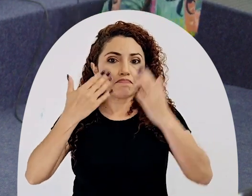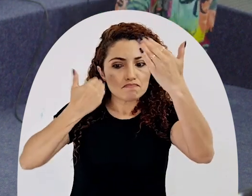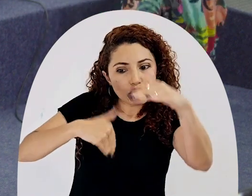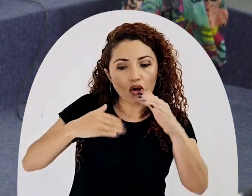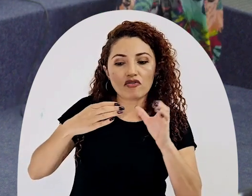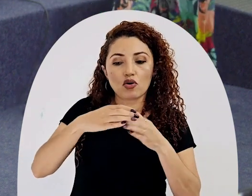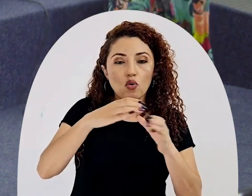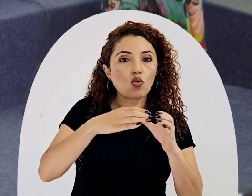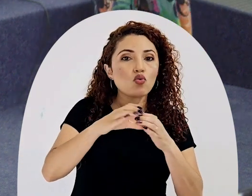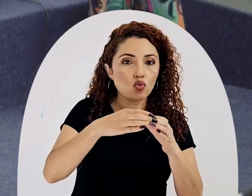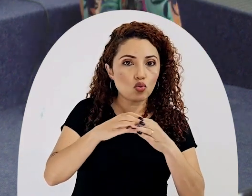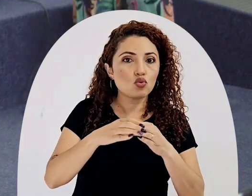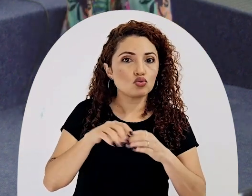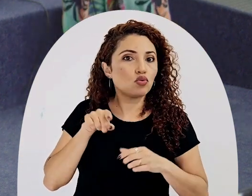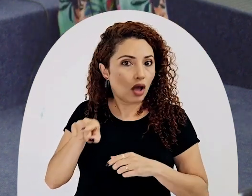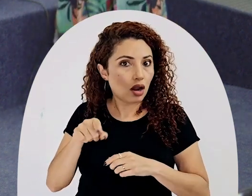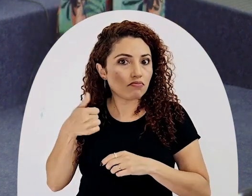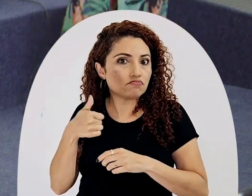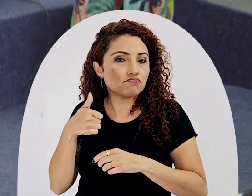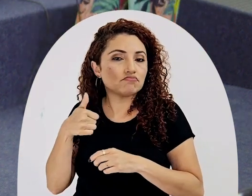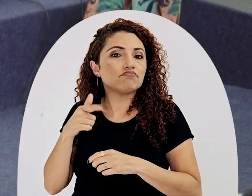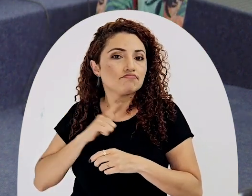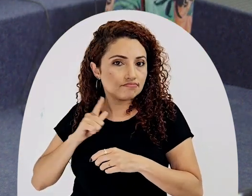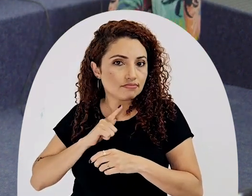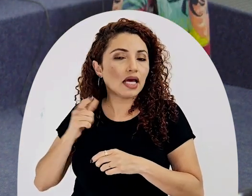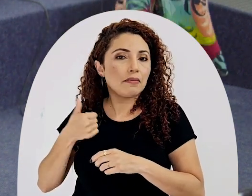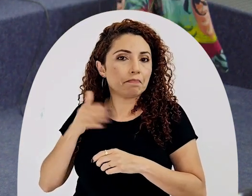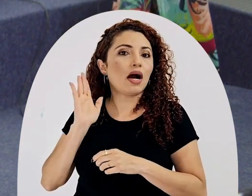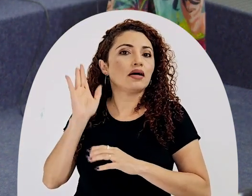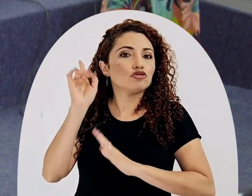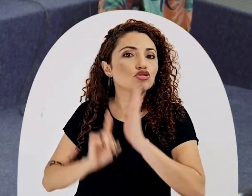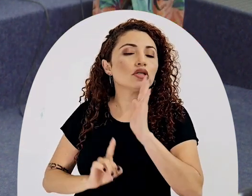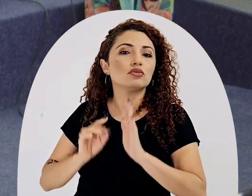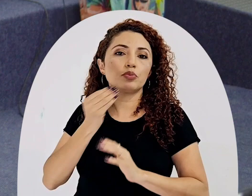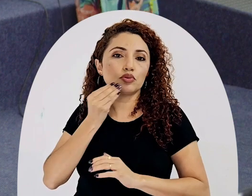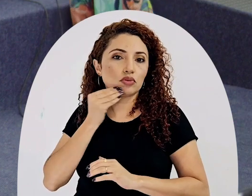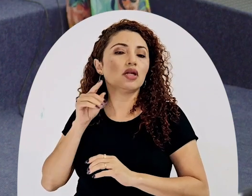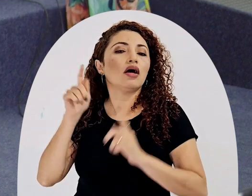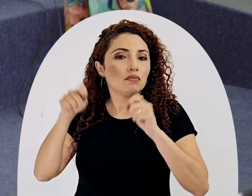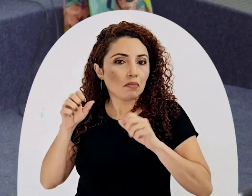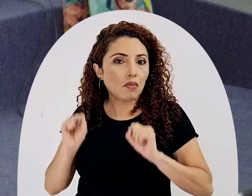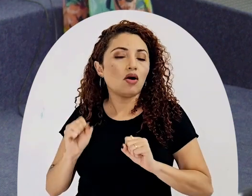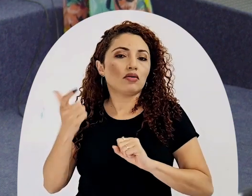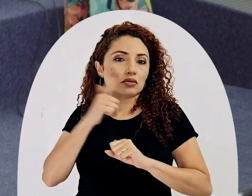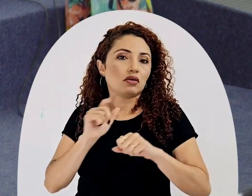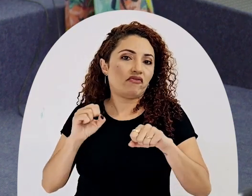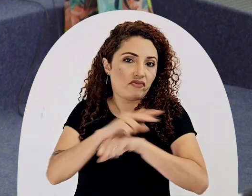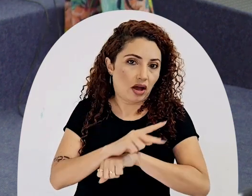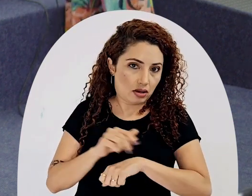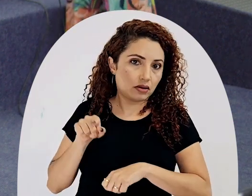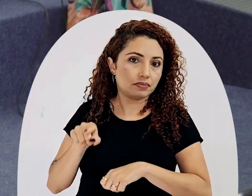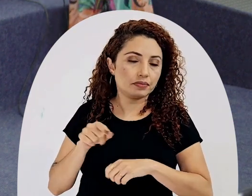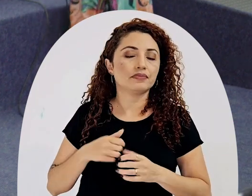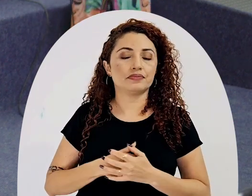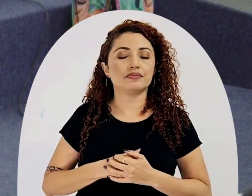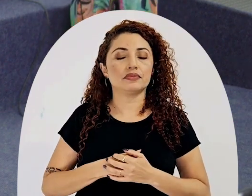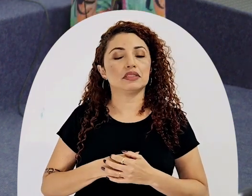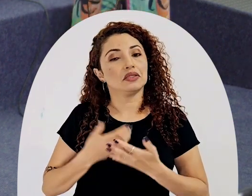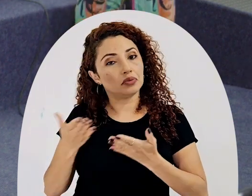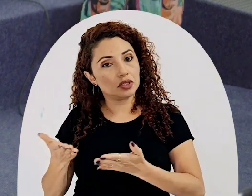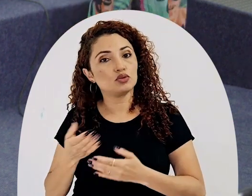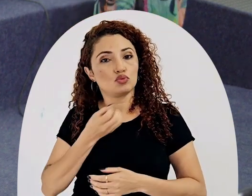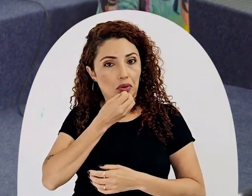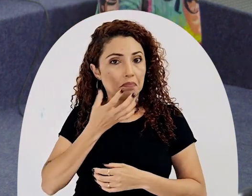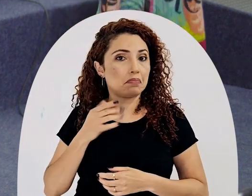idade, né, ela vai ter também preferência. Assim, isso é algo que, entre o serviço público, é um destaque também,